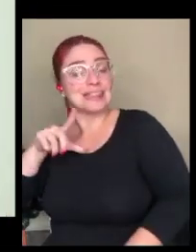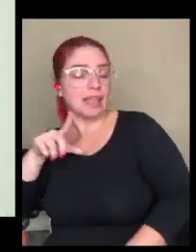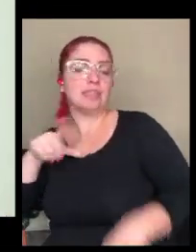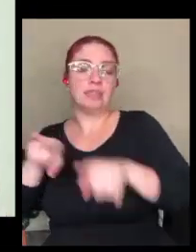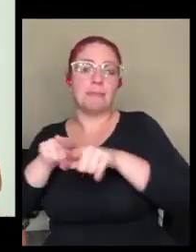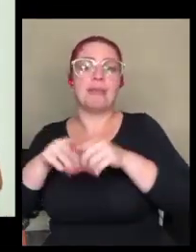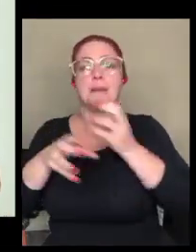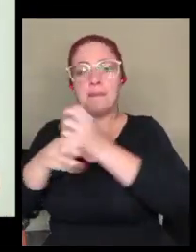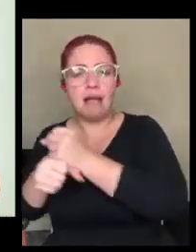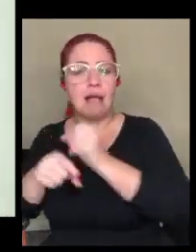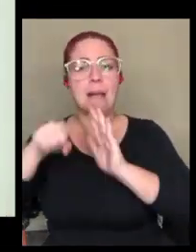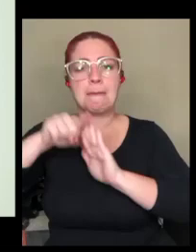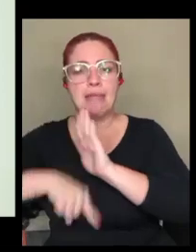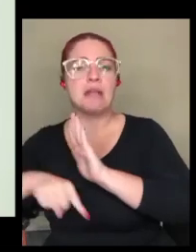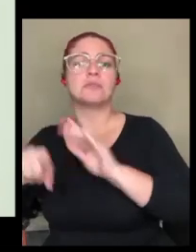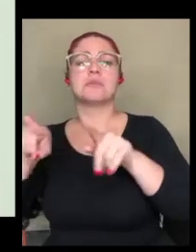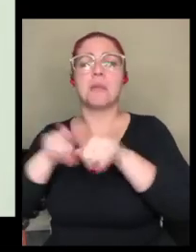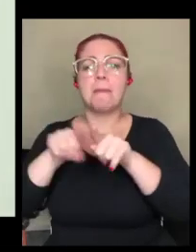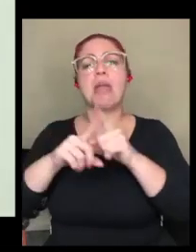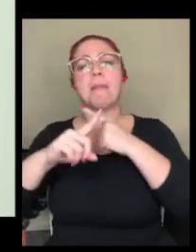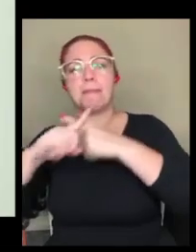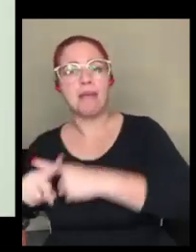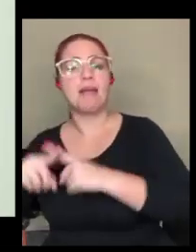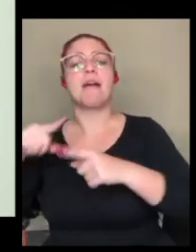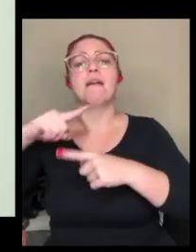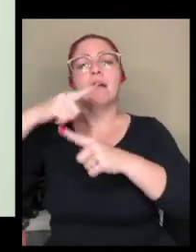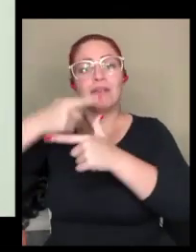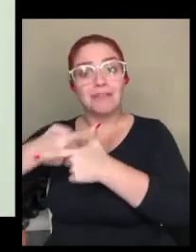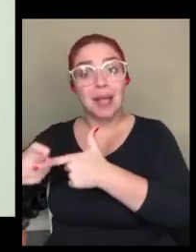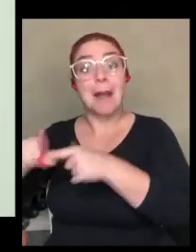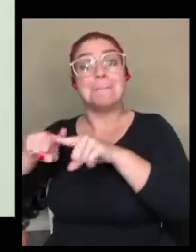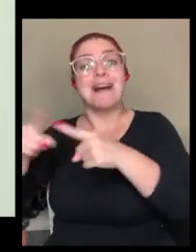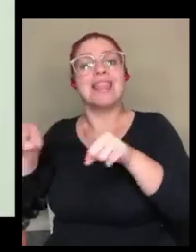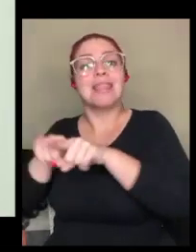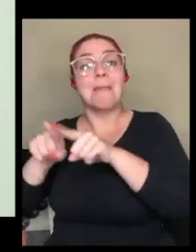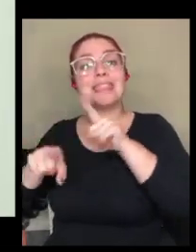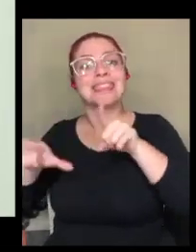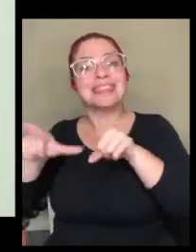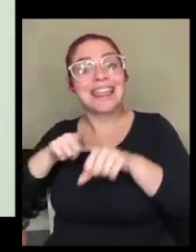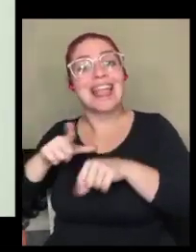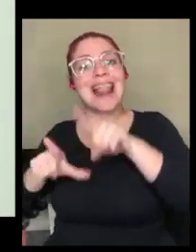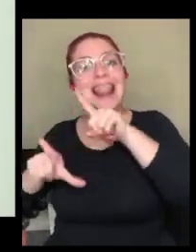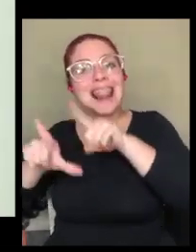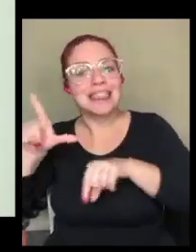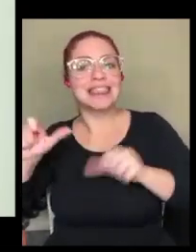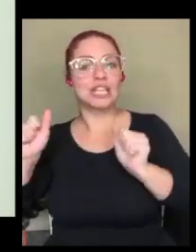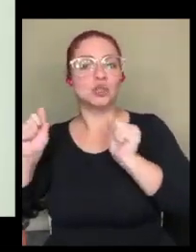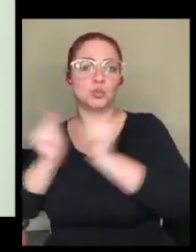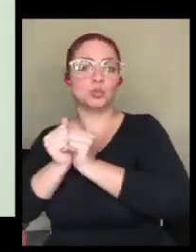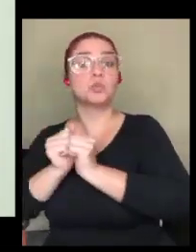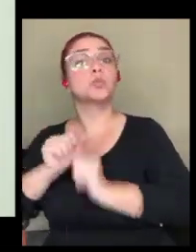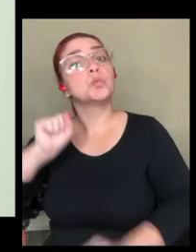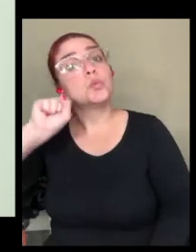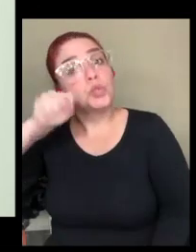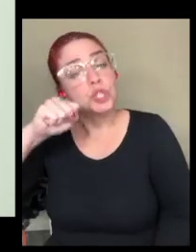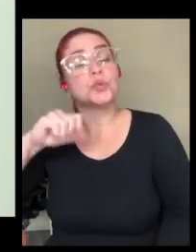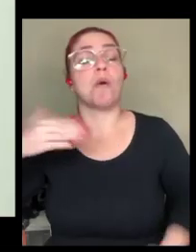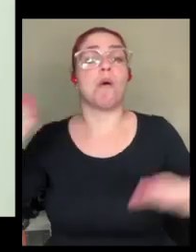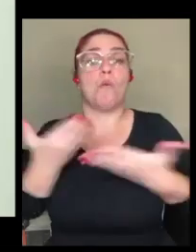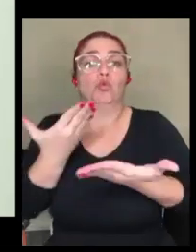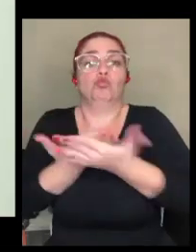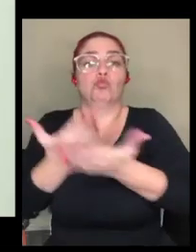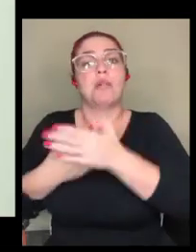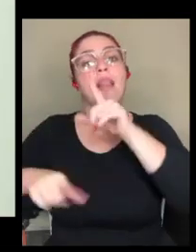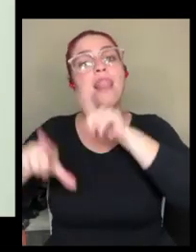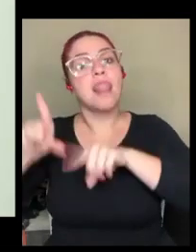das operações, nós vamos encontrar as letras. É isso mesmo, é agora que nós estudamos